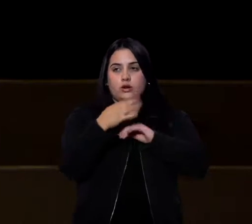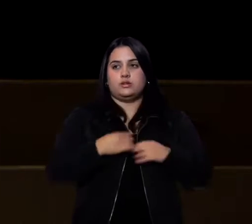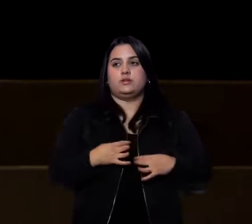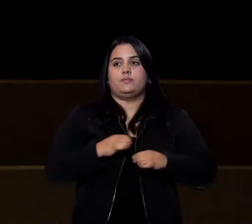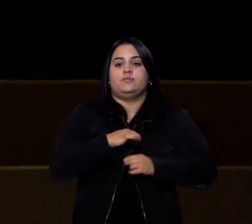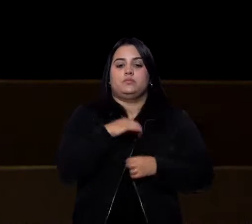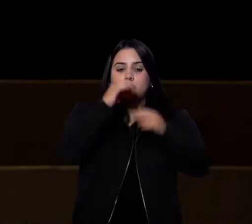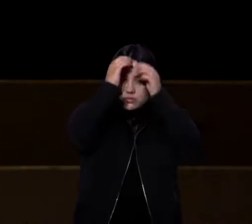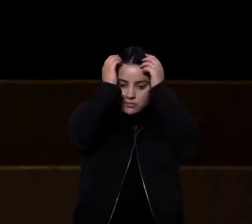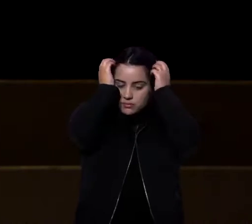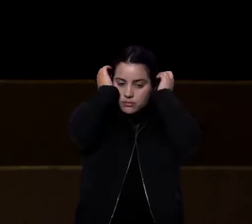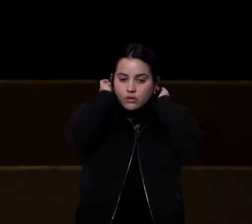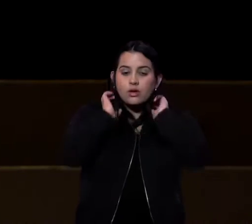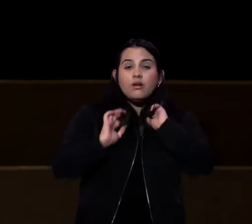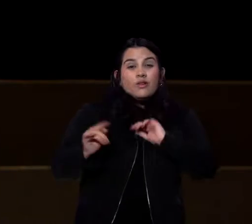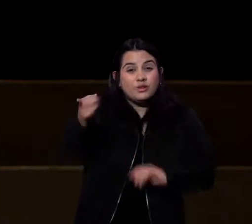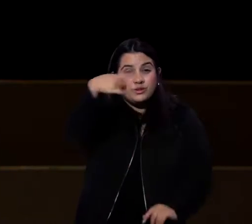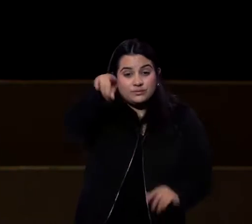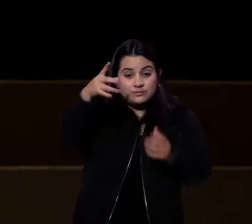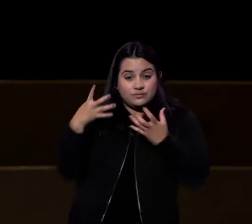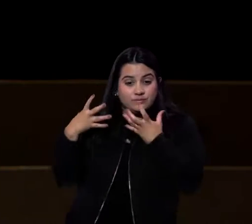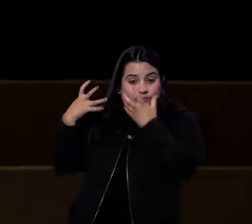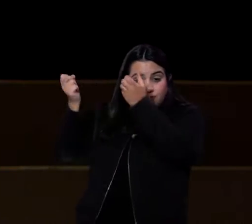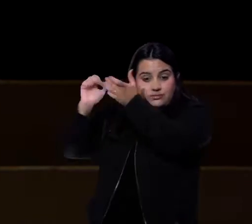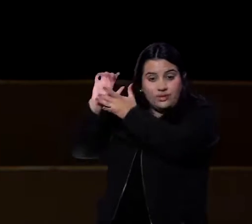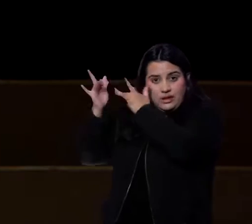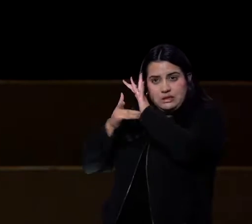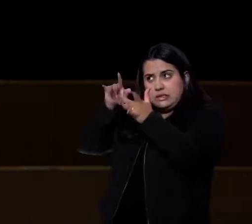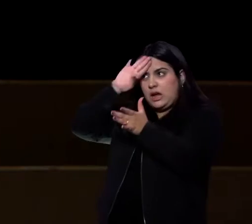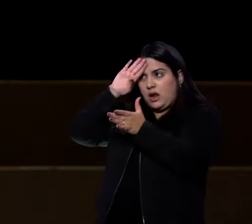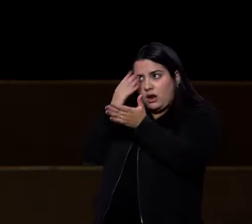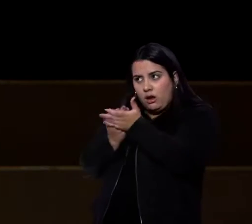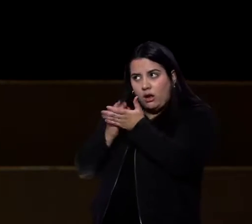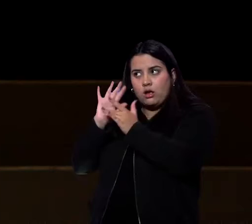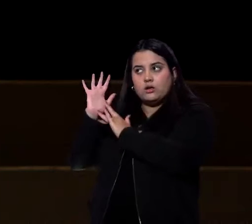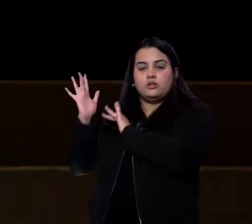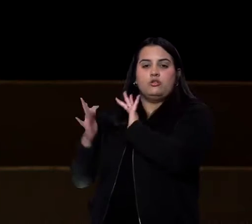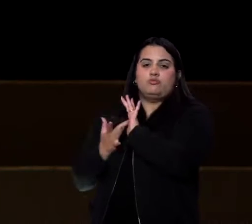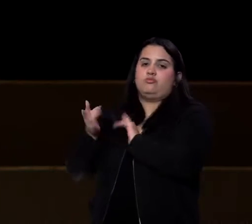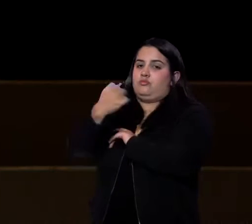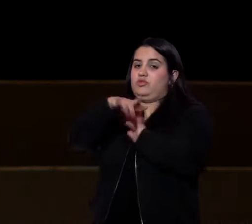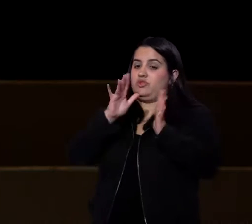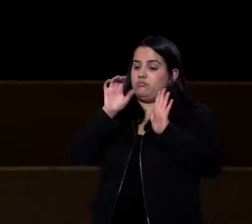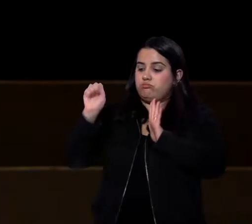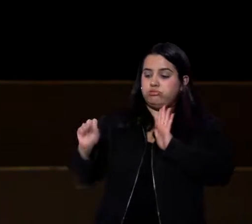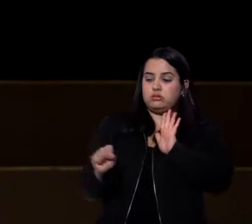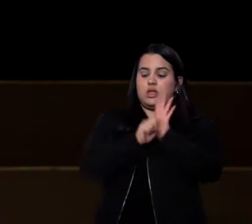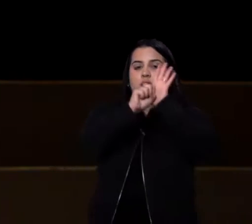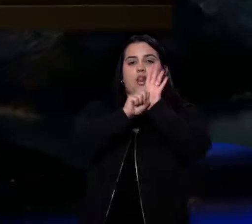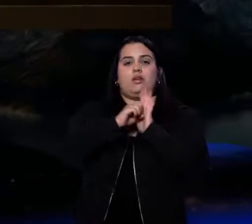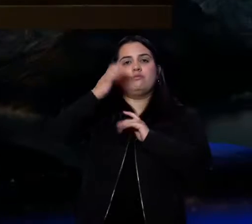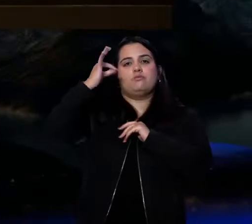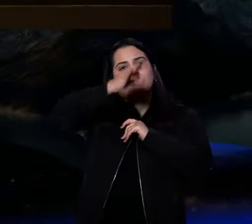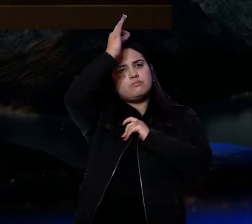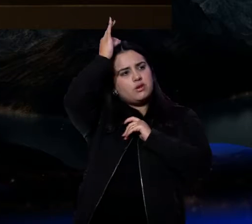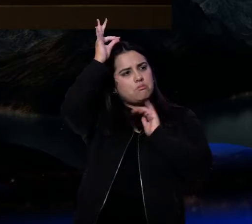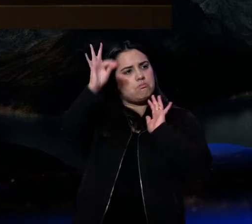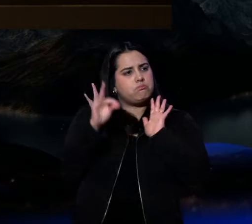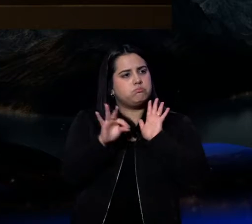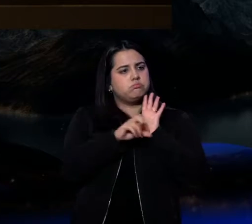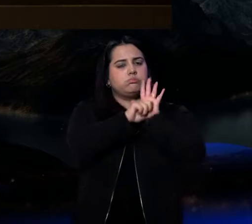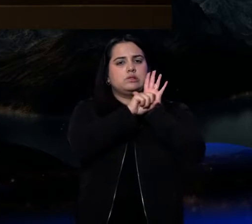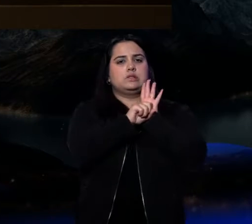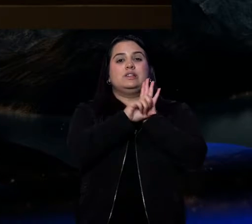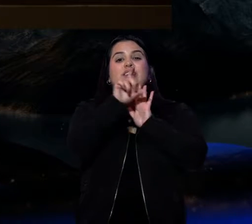palavra da verdade, o evangelho da sua salvação e creram nele, foram selados em Cristo com o Espírito Santo da promessa, que